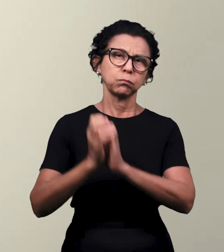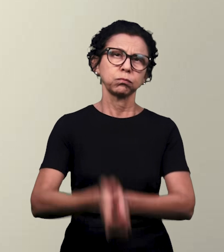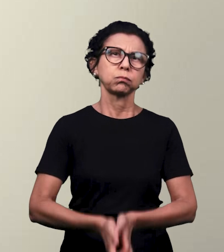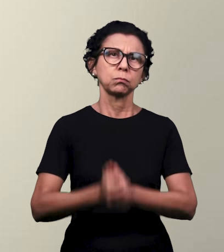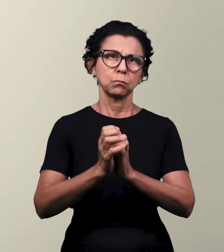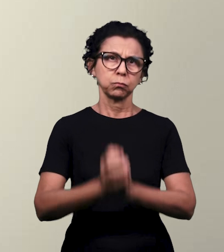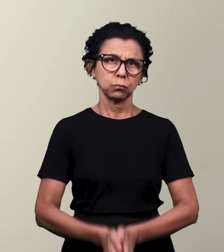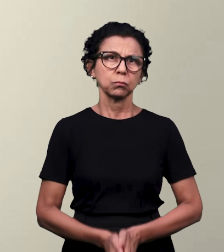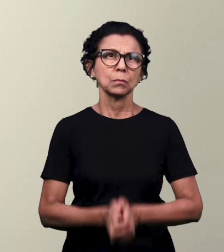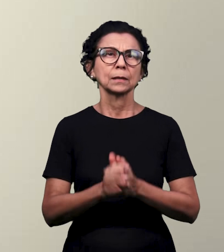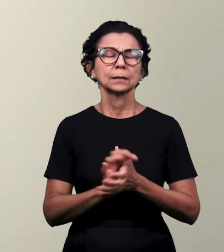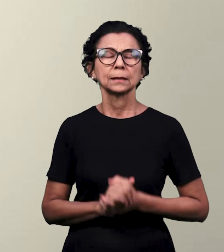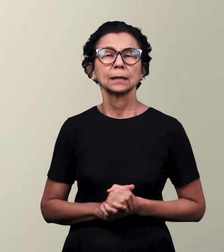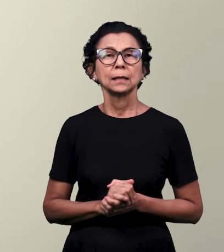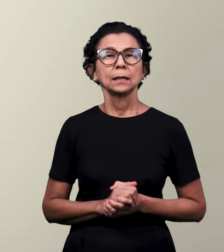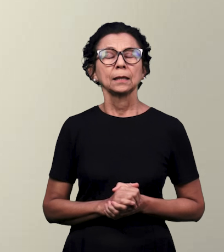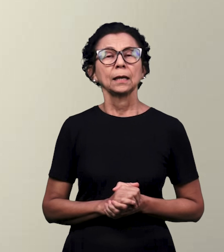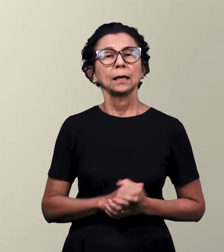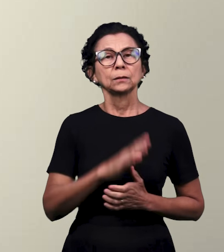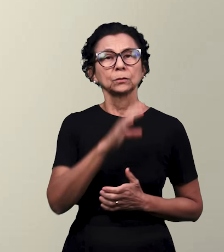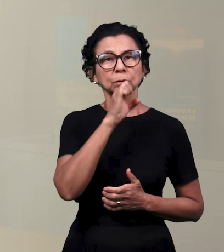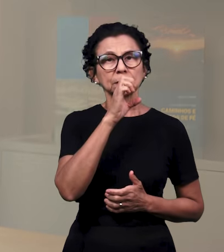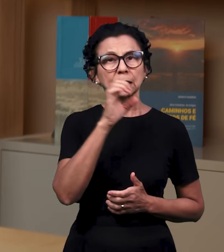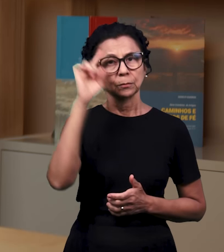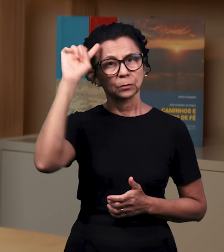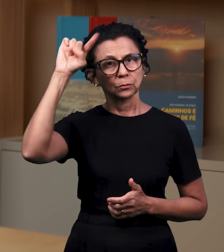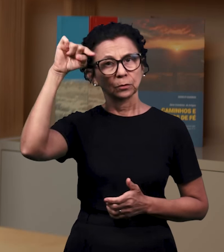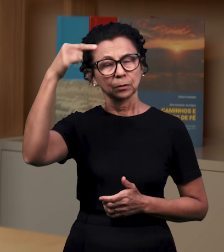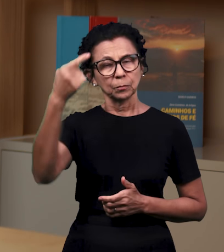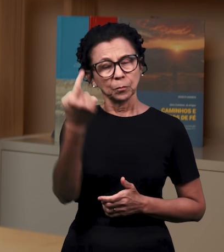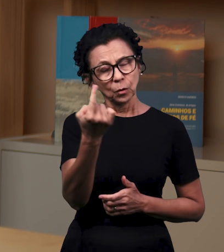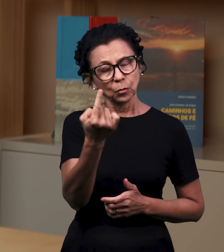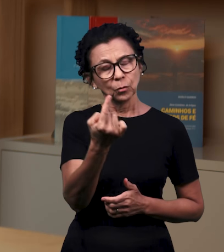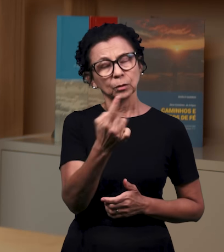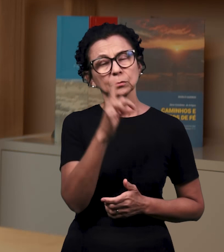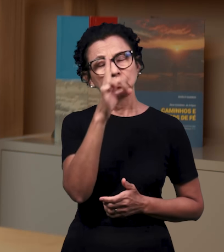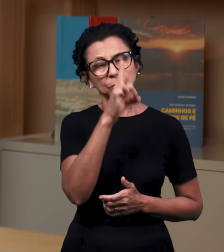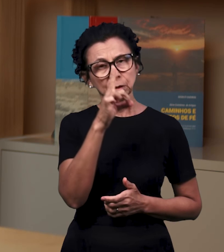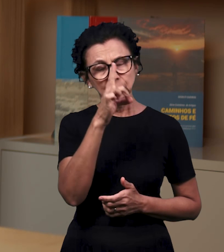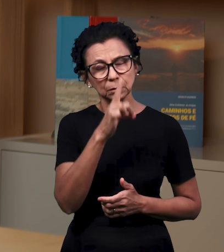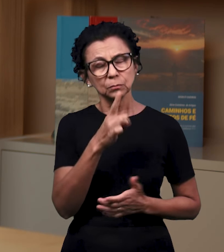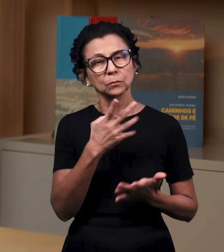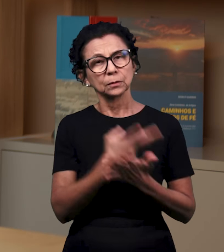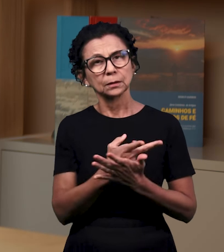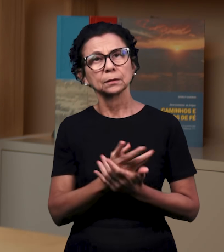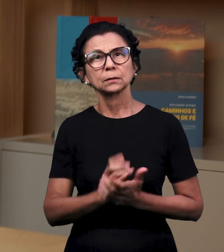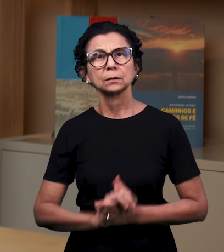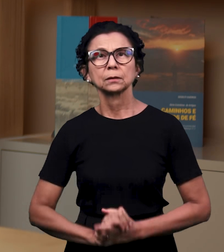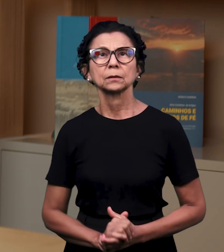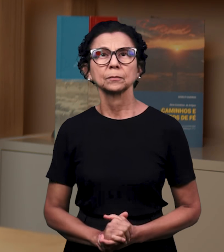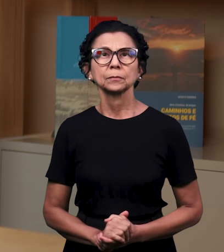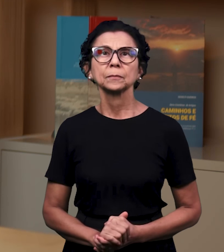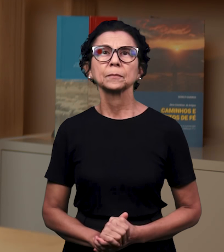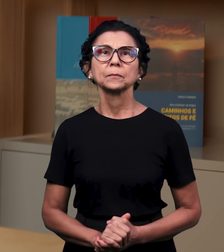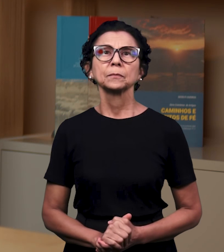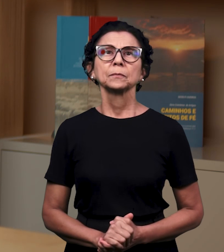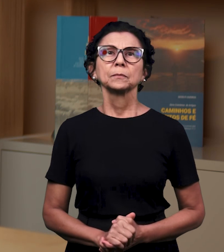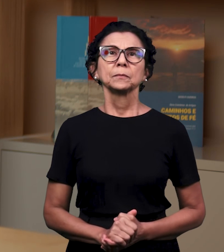ao sábado, o pastor Dario poderia fazer algumas abordagens, né, das demais festas também que nós